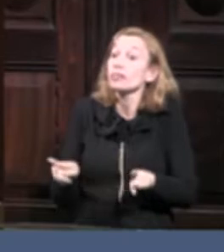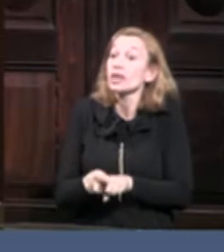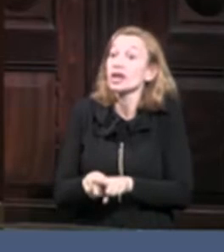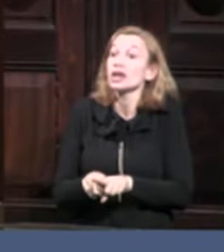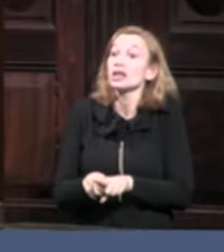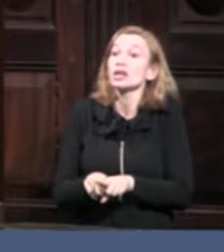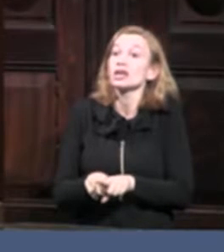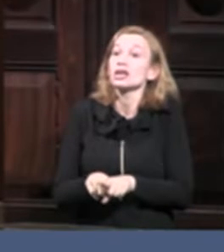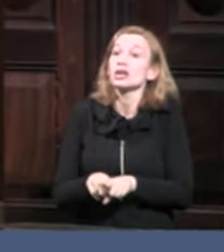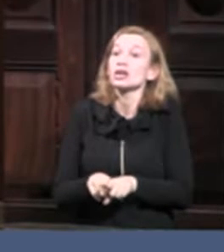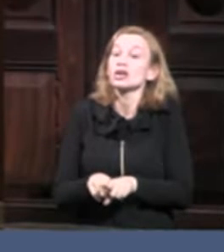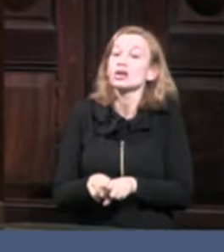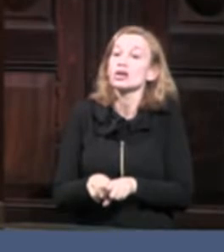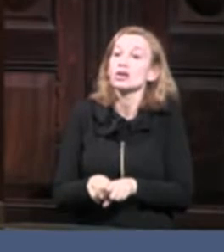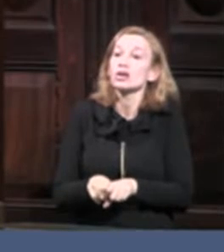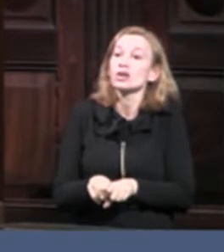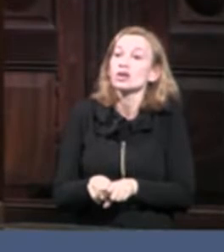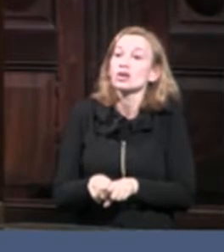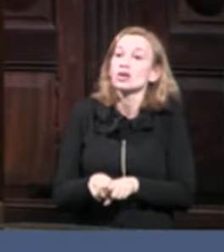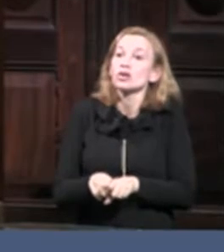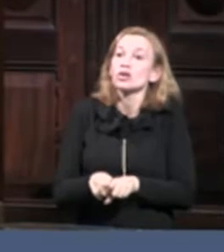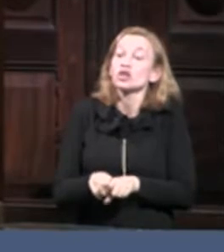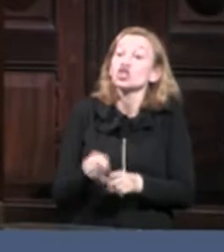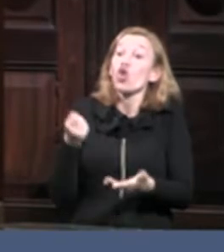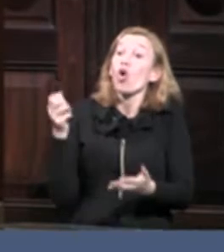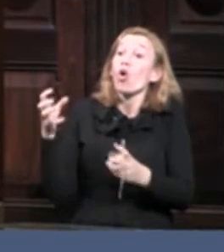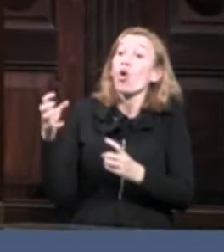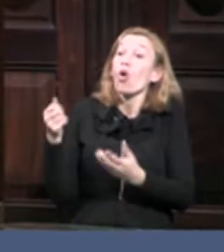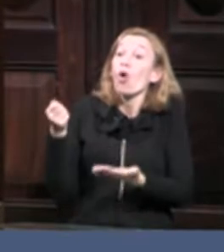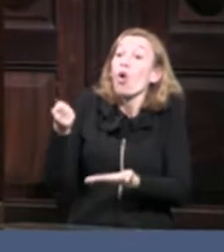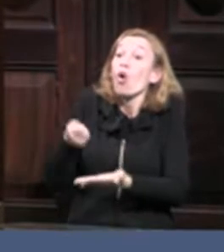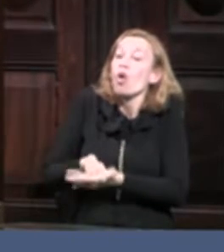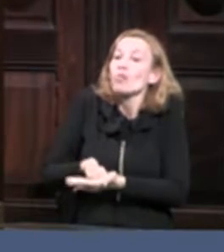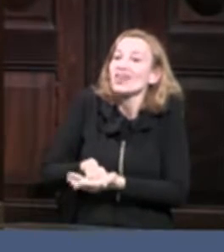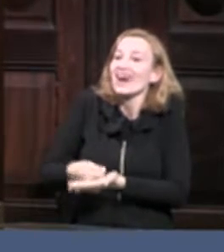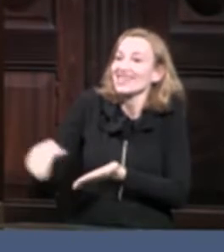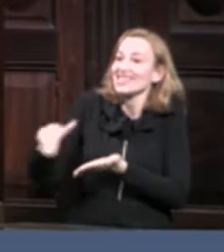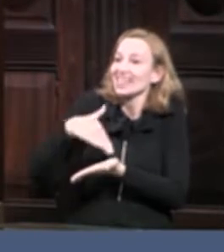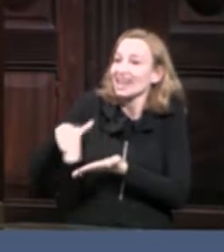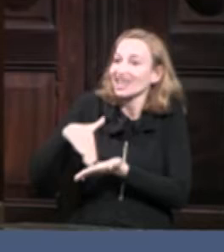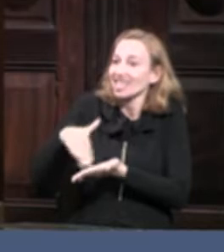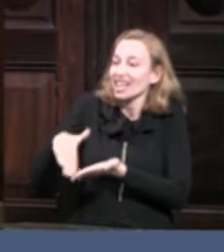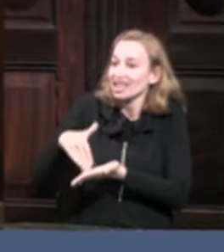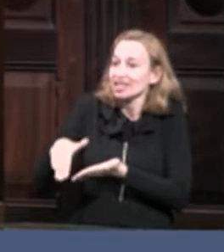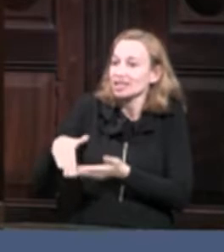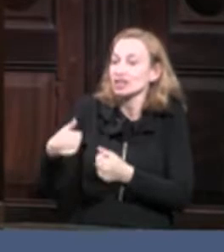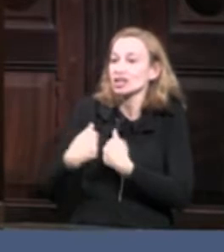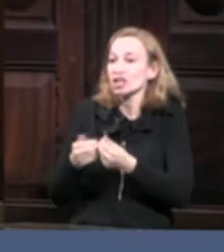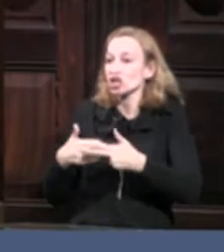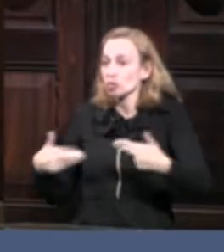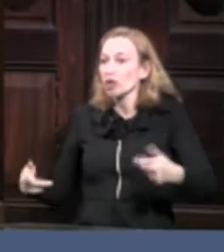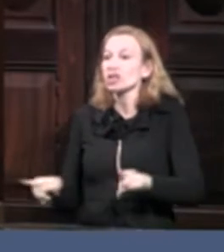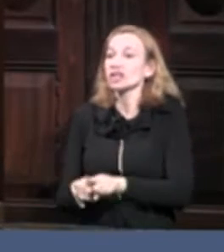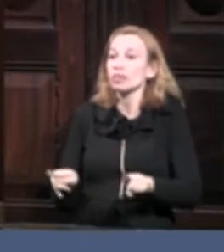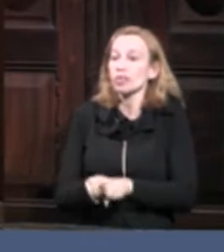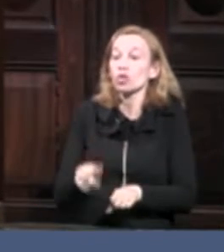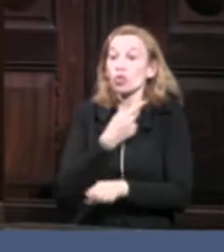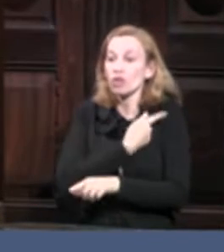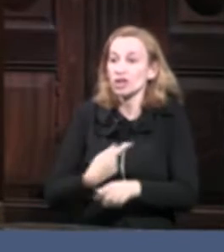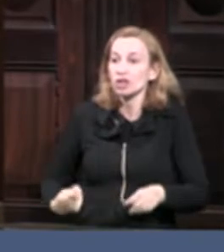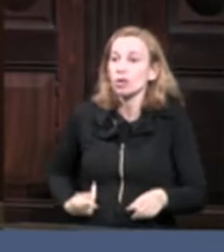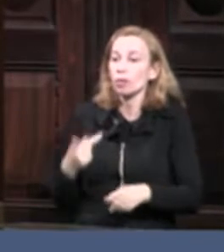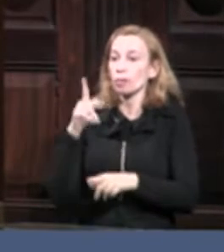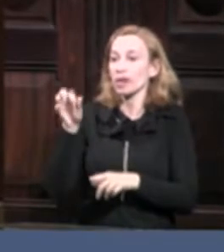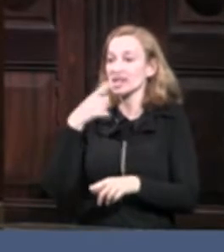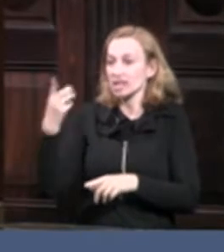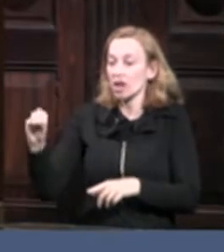uma ação no sentido de obrigar a Secretaria de Transporte e o governador Pezão a cumprirem a